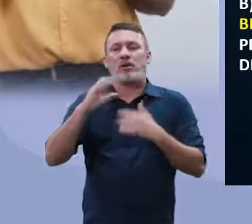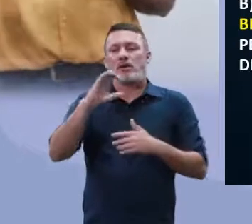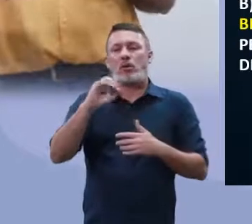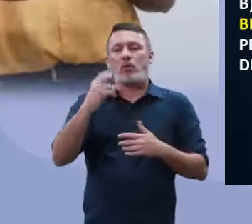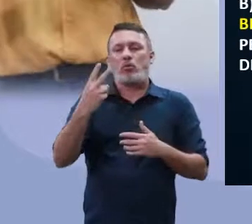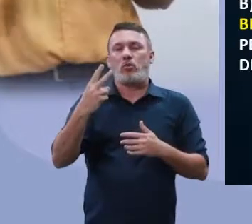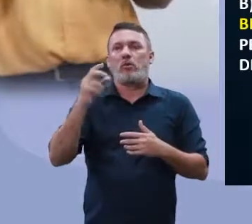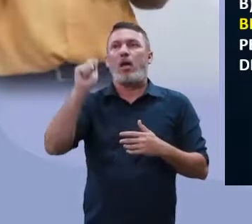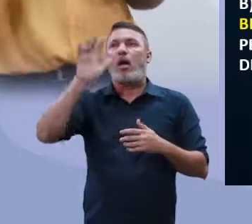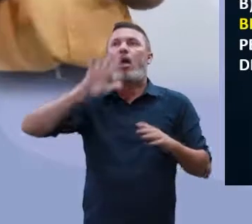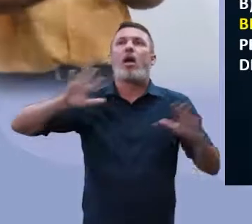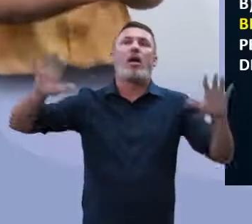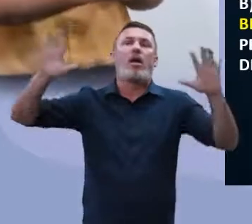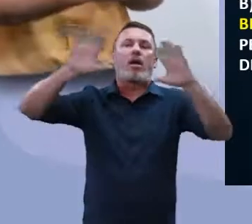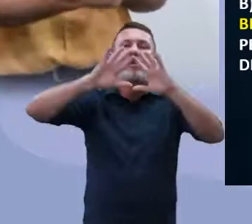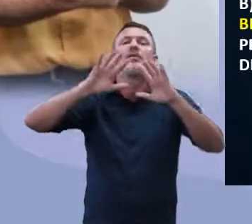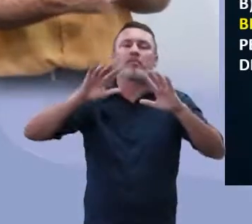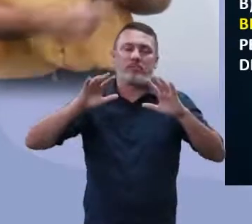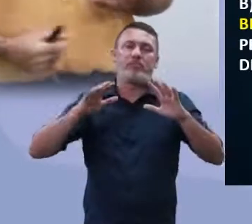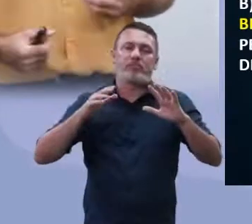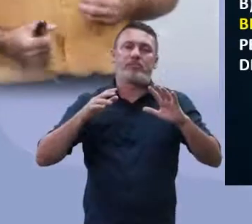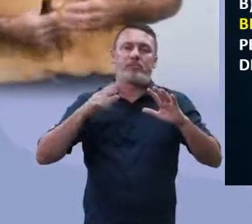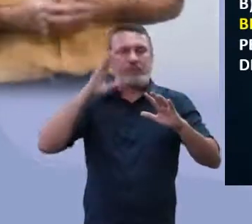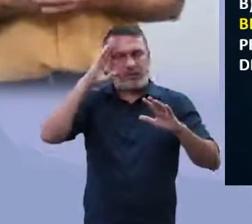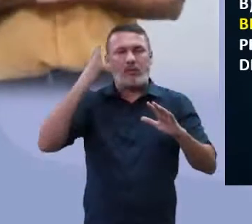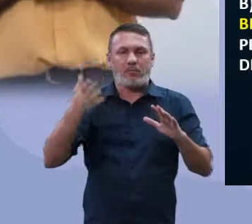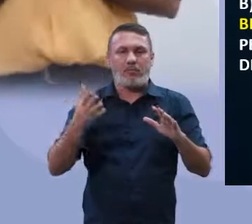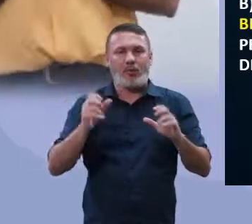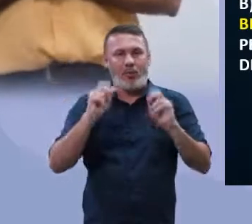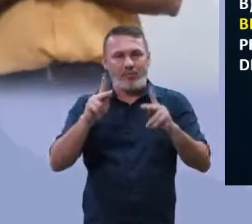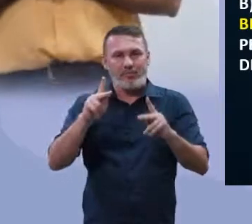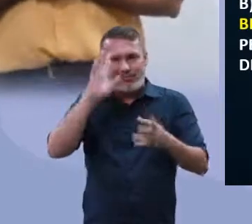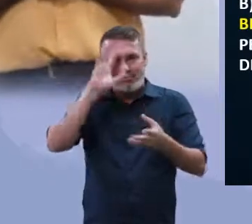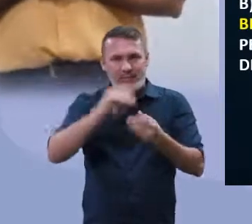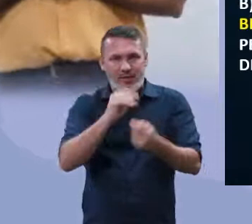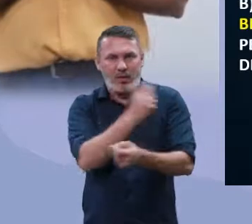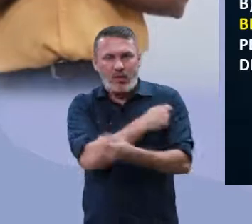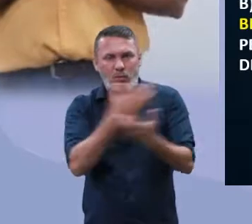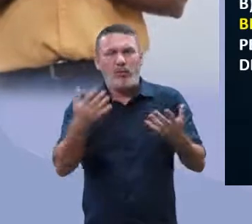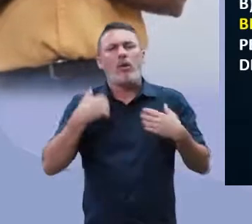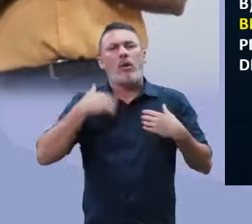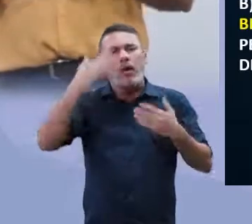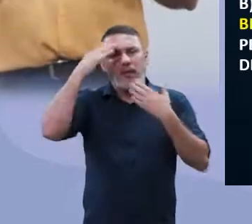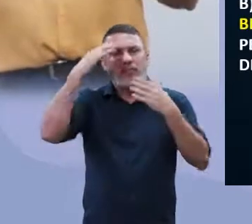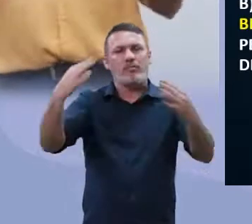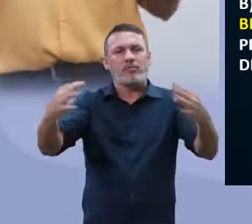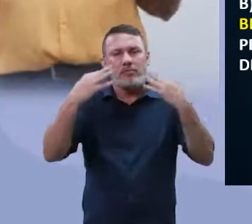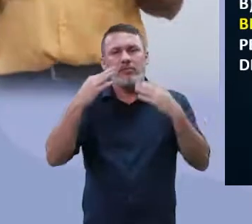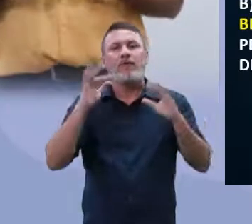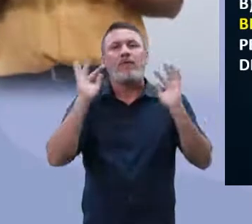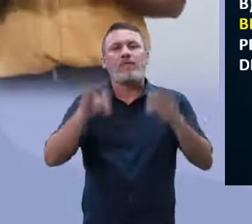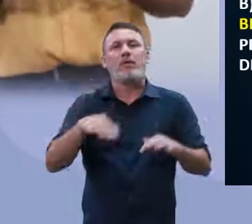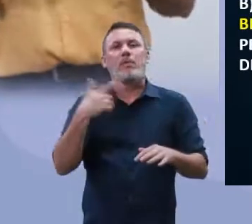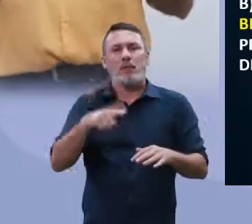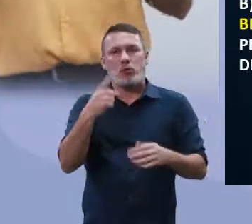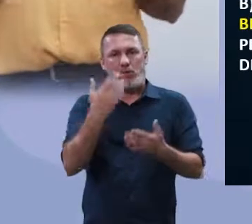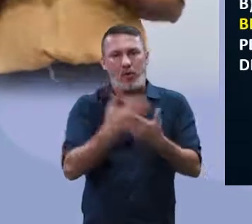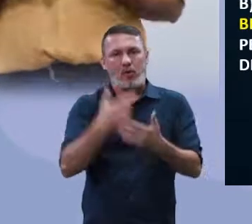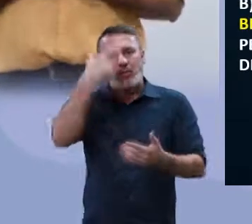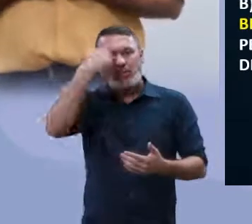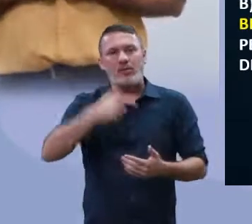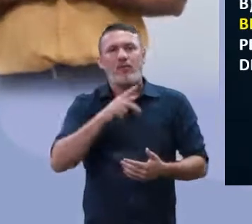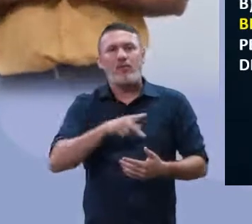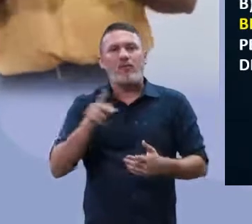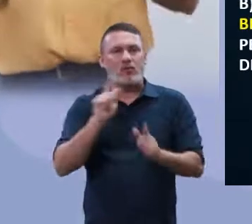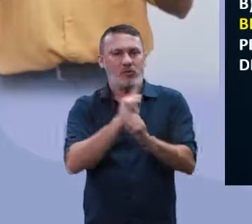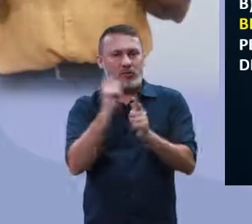CO2 da atmosfera, as florestas. Beleza, meus queridos? Eu agradeço a atenção de vocês aqui. Finalizando aí mais uma aula, professor